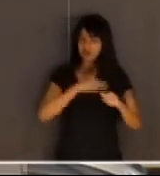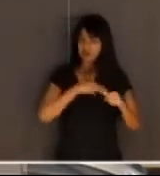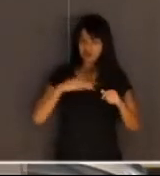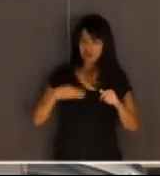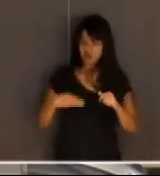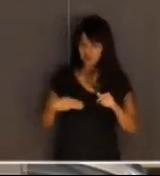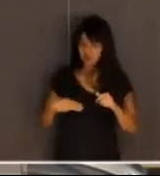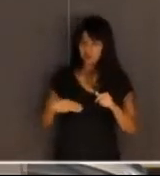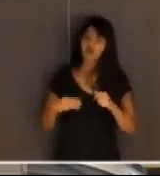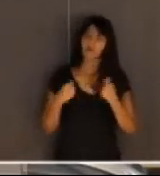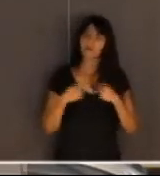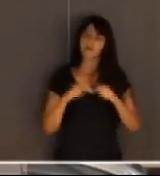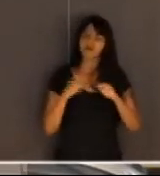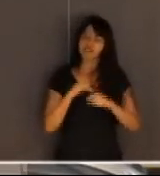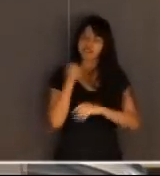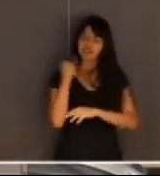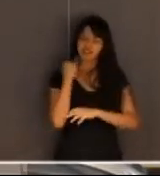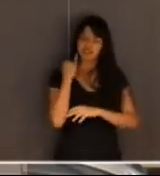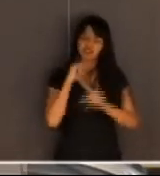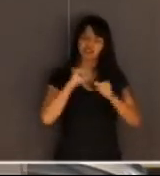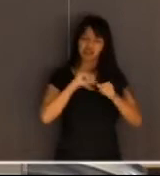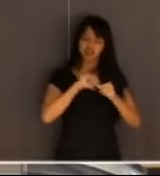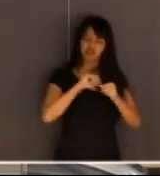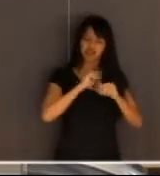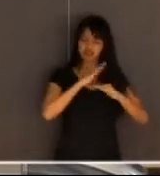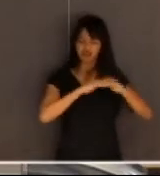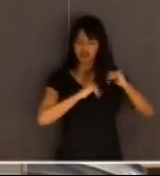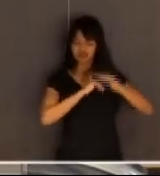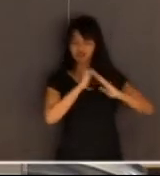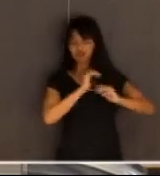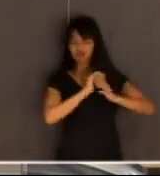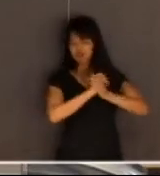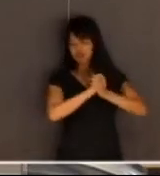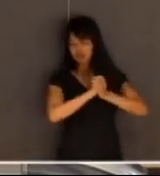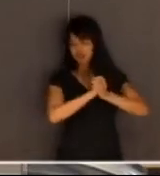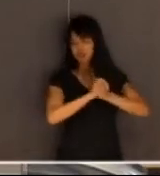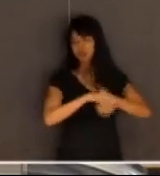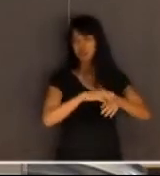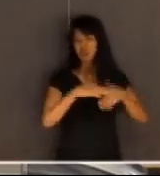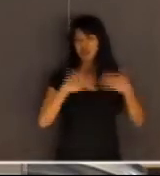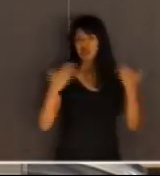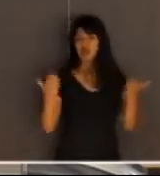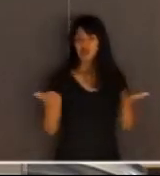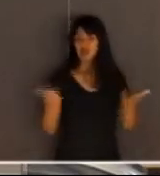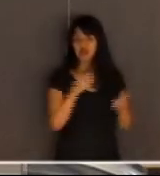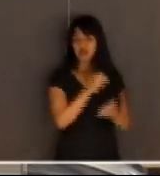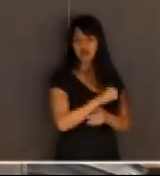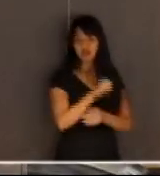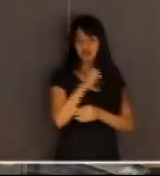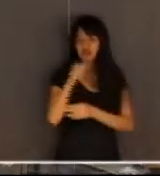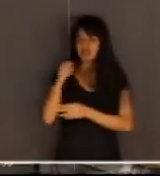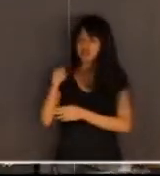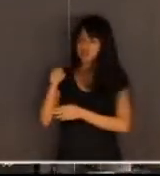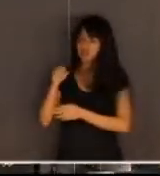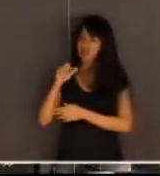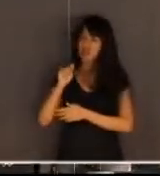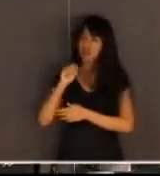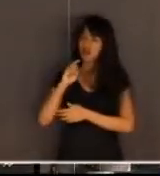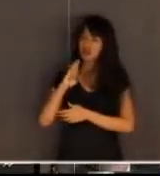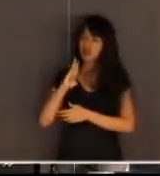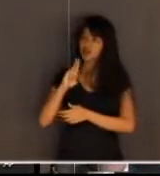nunca exercitada com esse trabalho em irmandade. Então, com a palavra, doutor Abrão Amici Neto.